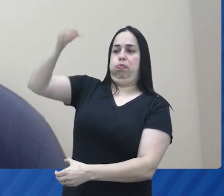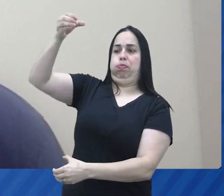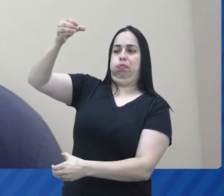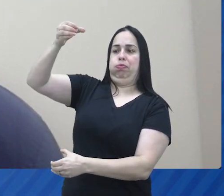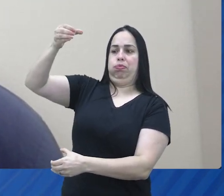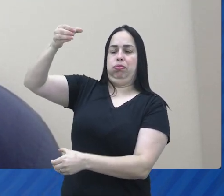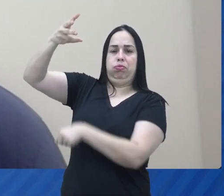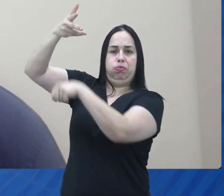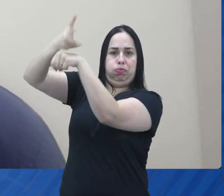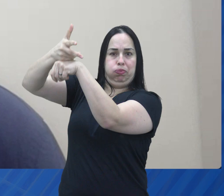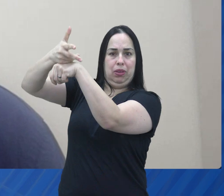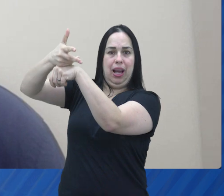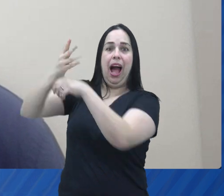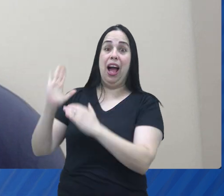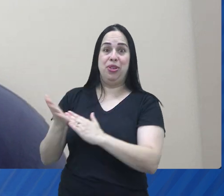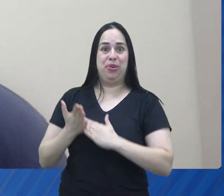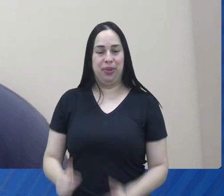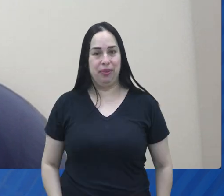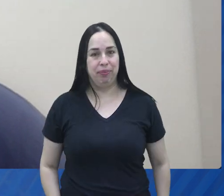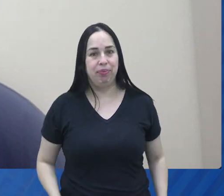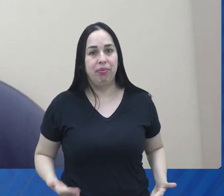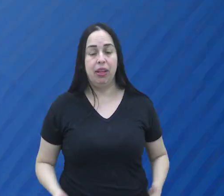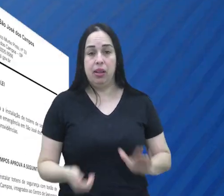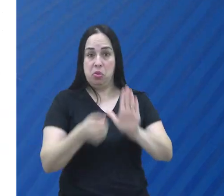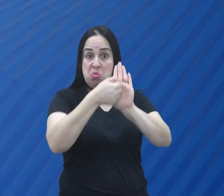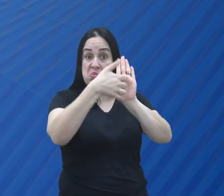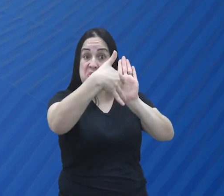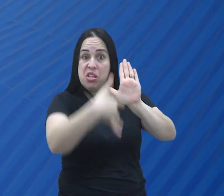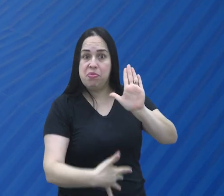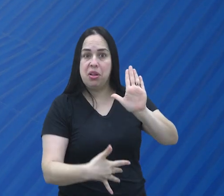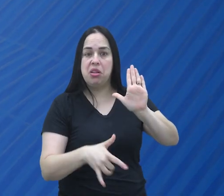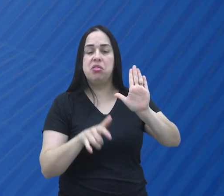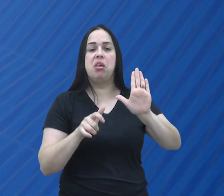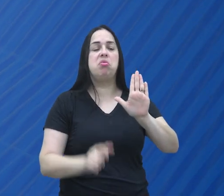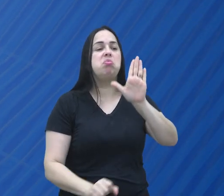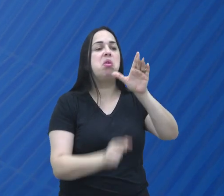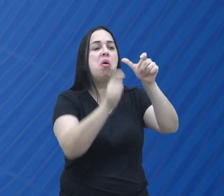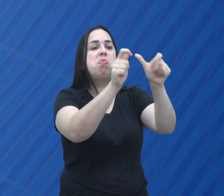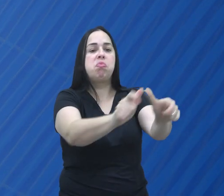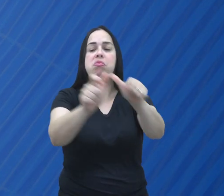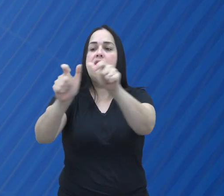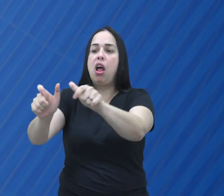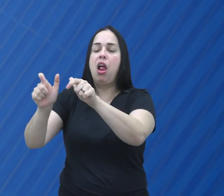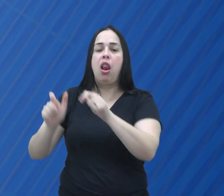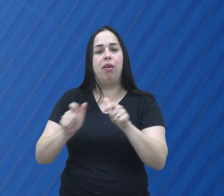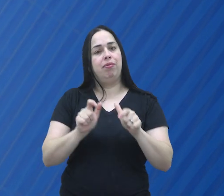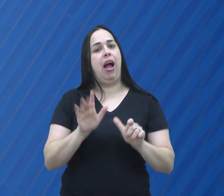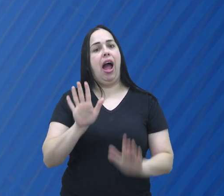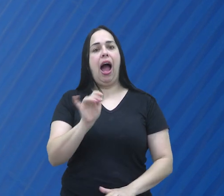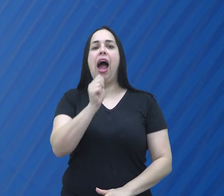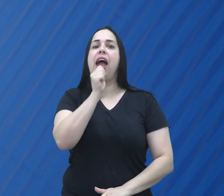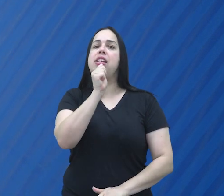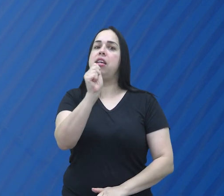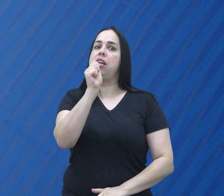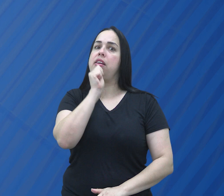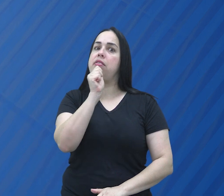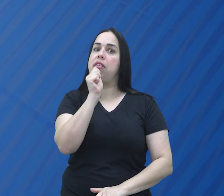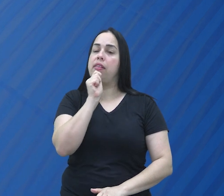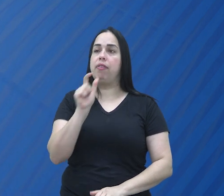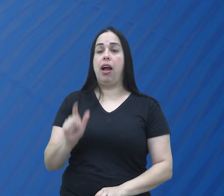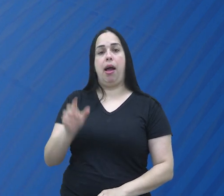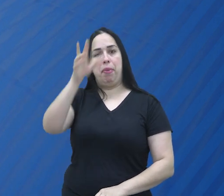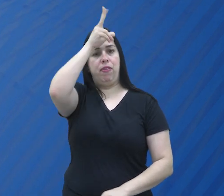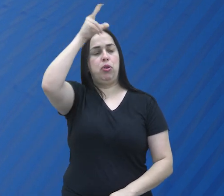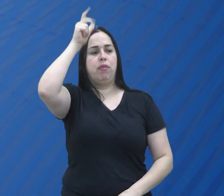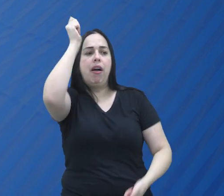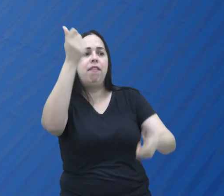periféricos, e constitui praticamente um ponto de socorro. Como aponta a matéria, os pontos de instalação dos totens serão definidos